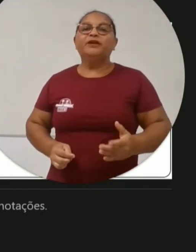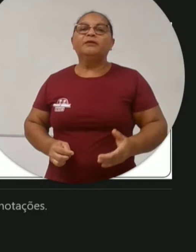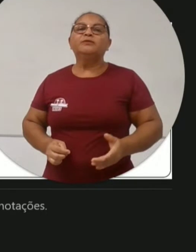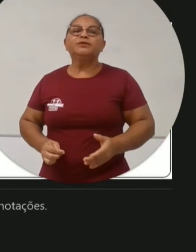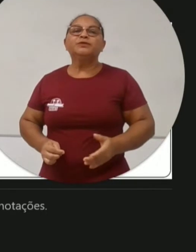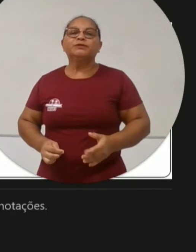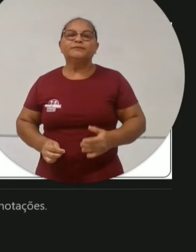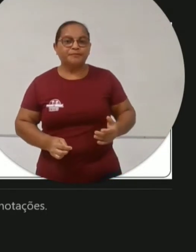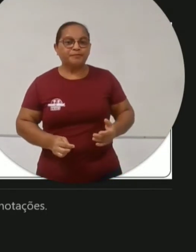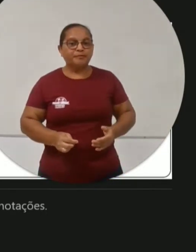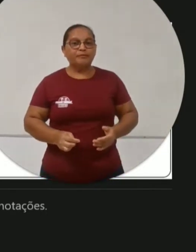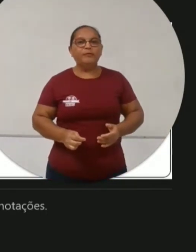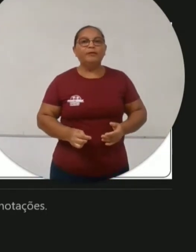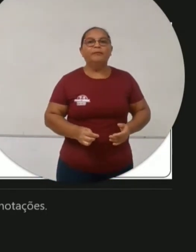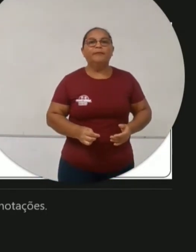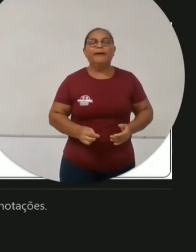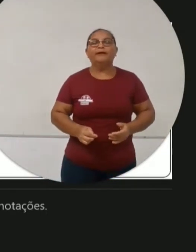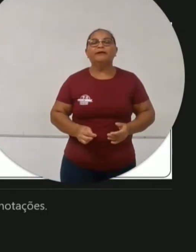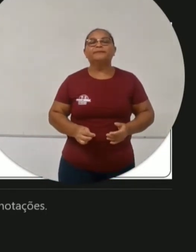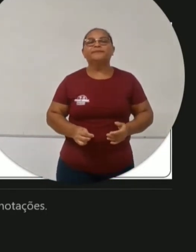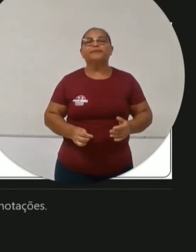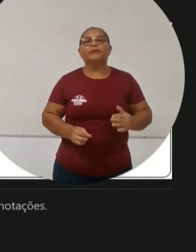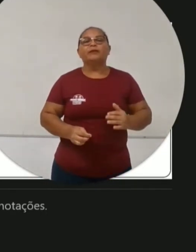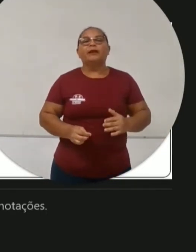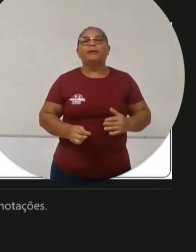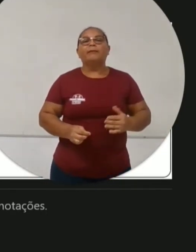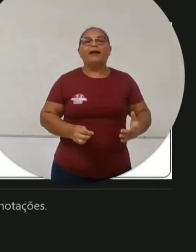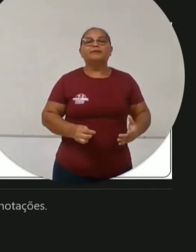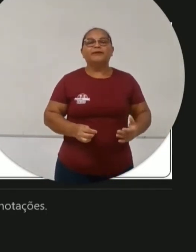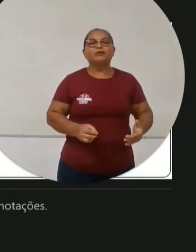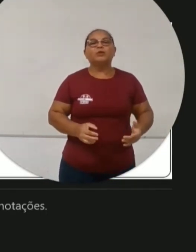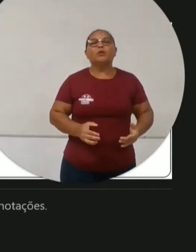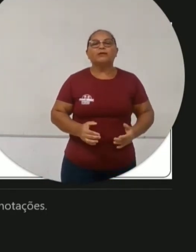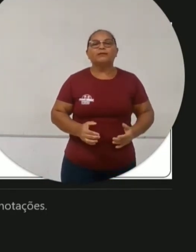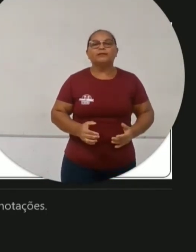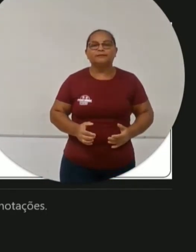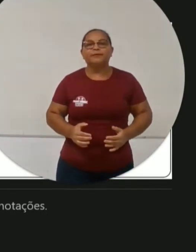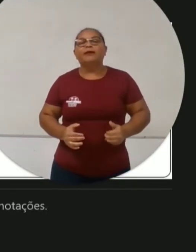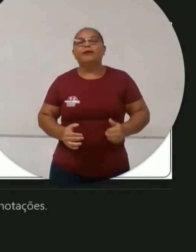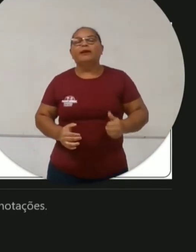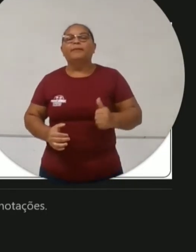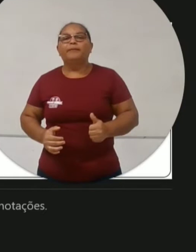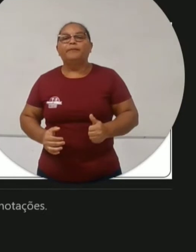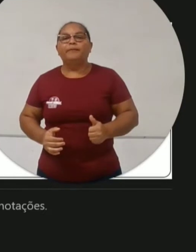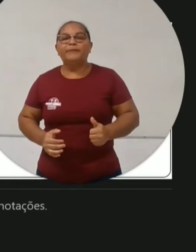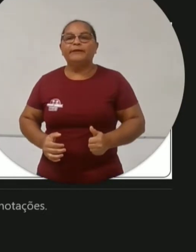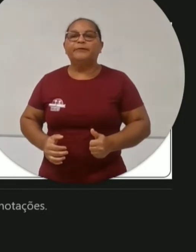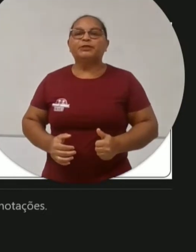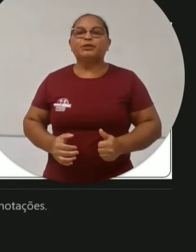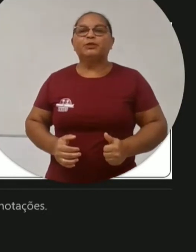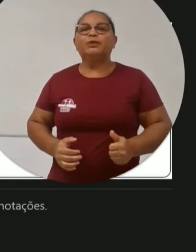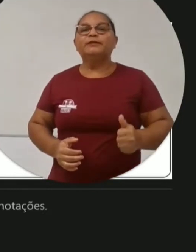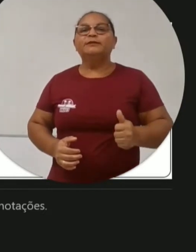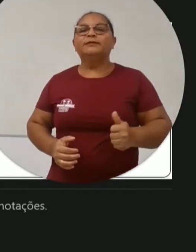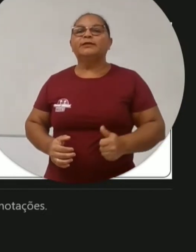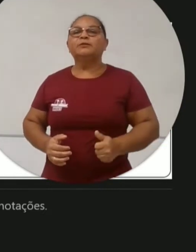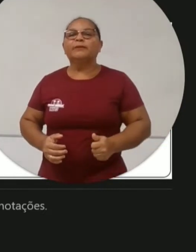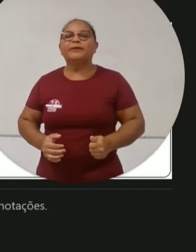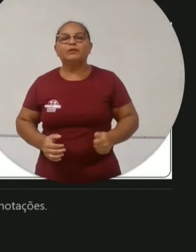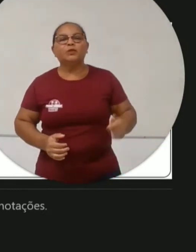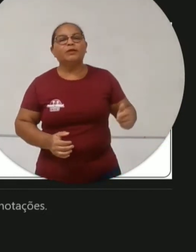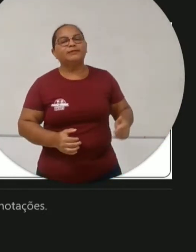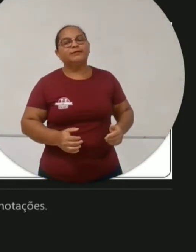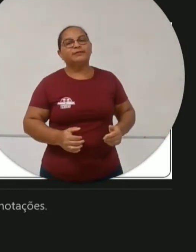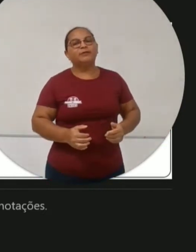vamos para as pessoas. Primeira pessoa, segunda